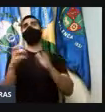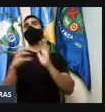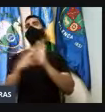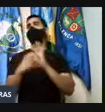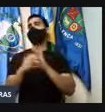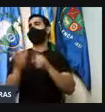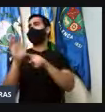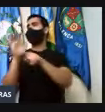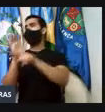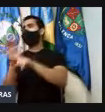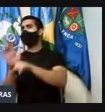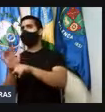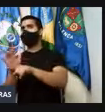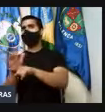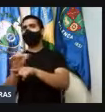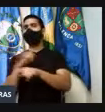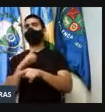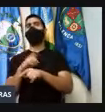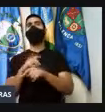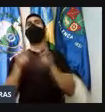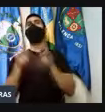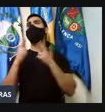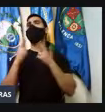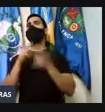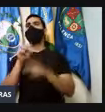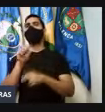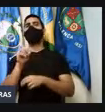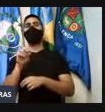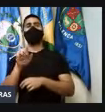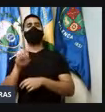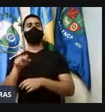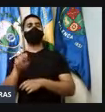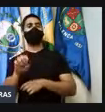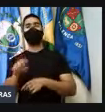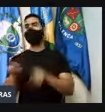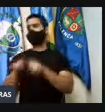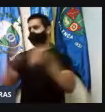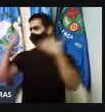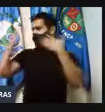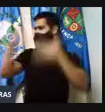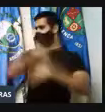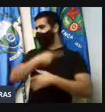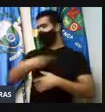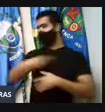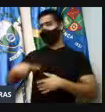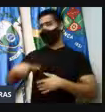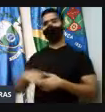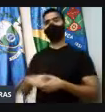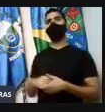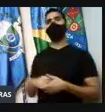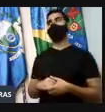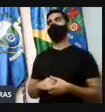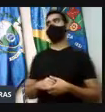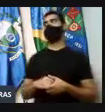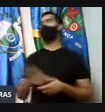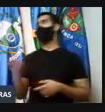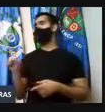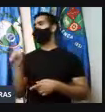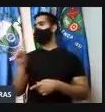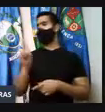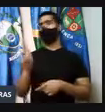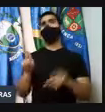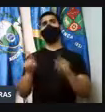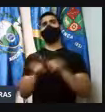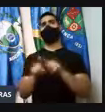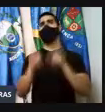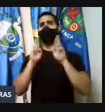na implementação da sessão solene e agradecer Vossa Excelência pelo prestígio e pela participação